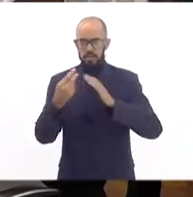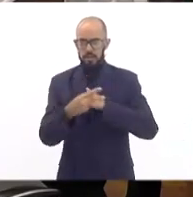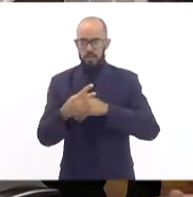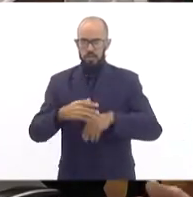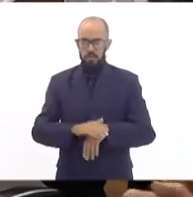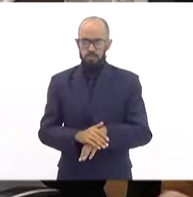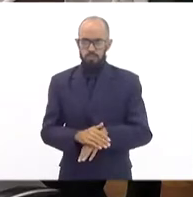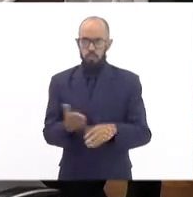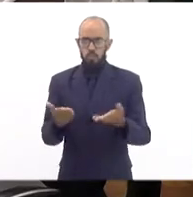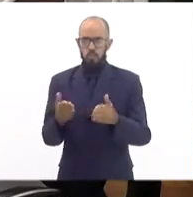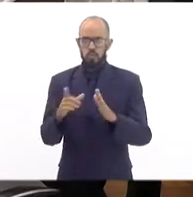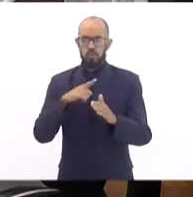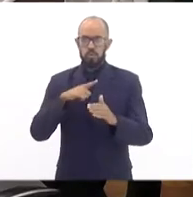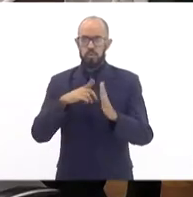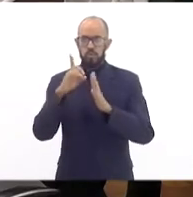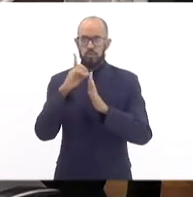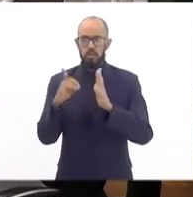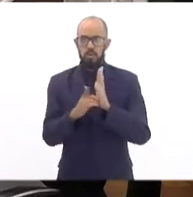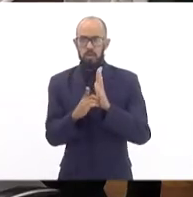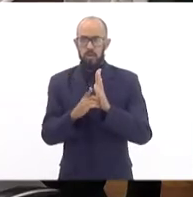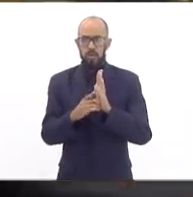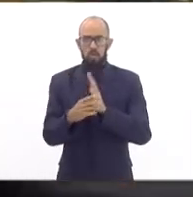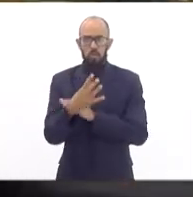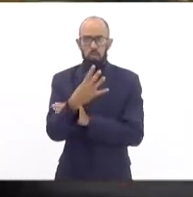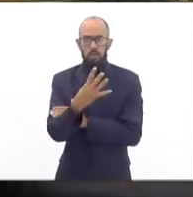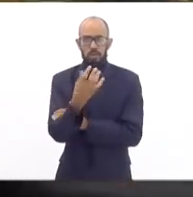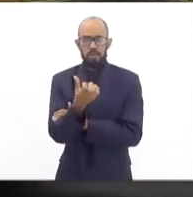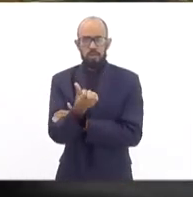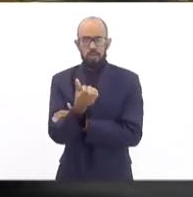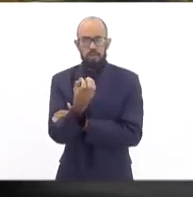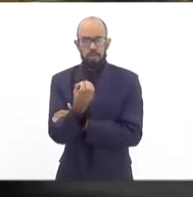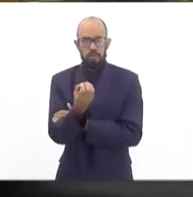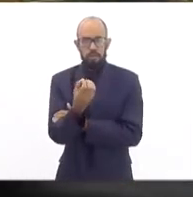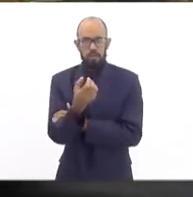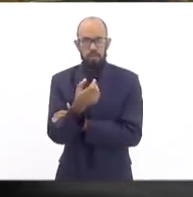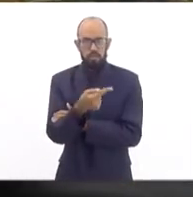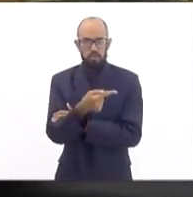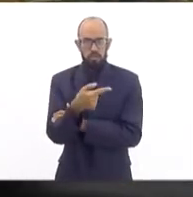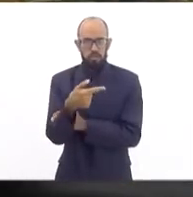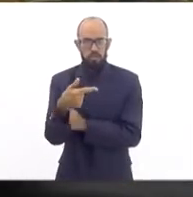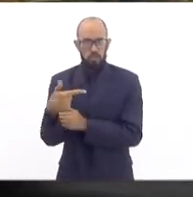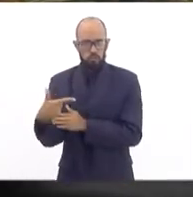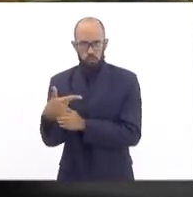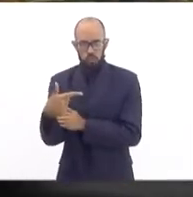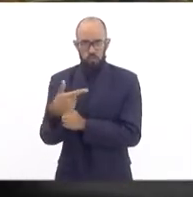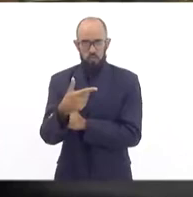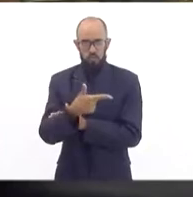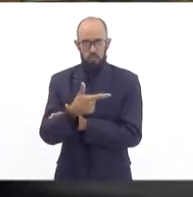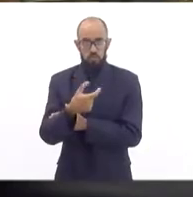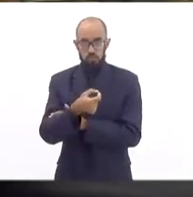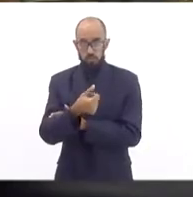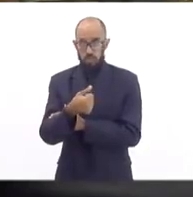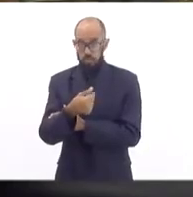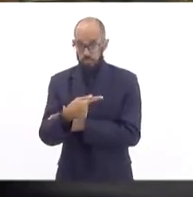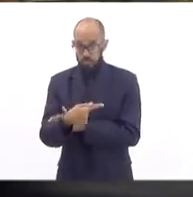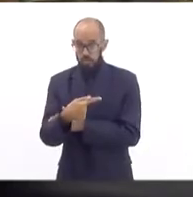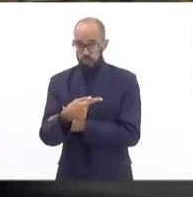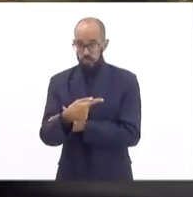tem um decreto, que é o decreto 46072 de 2017, que,